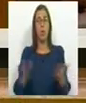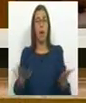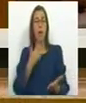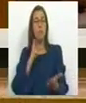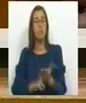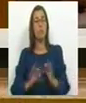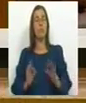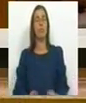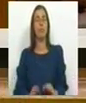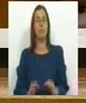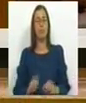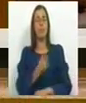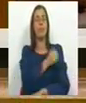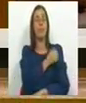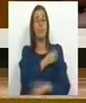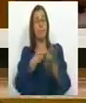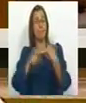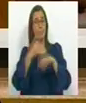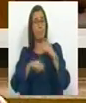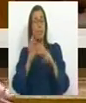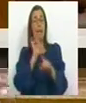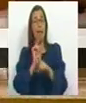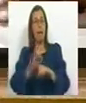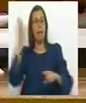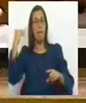Na realidade, o imobiliário era,